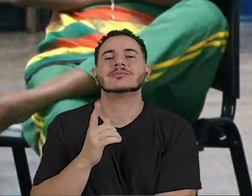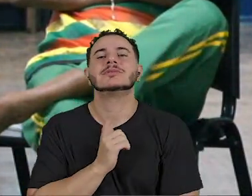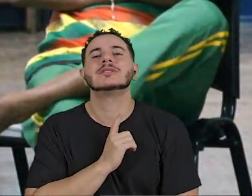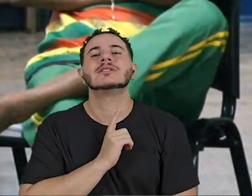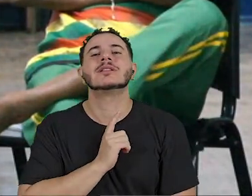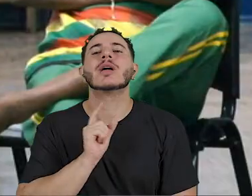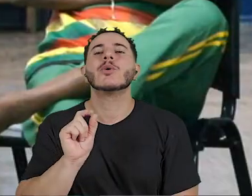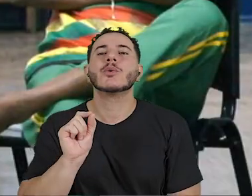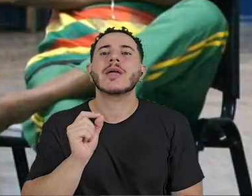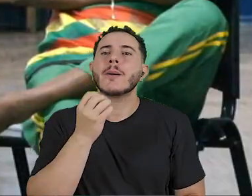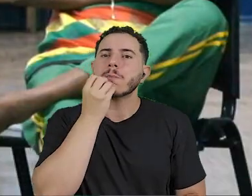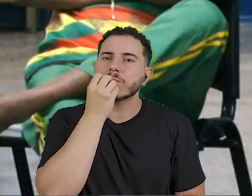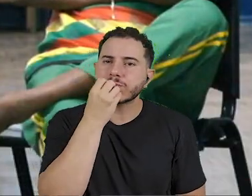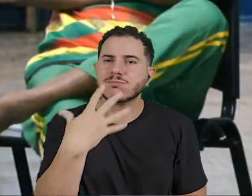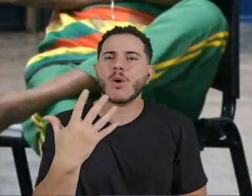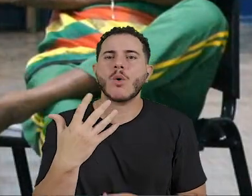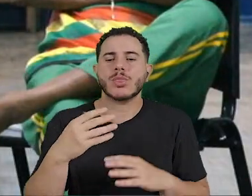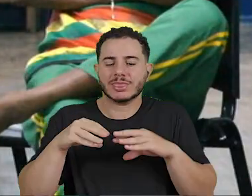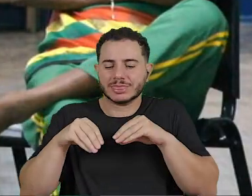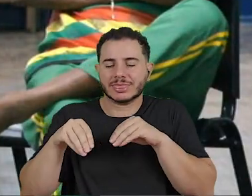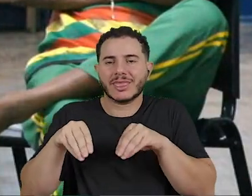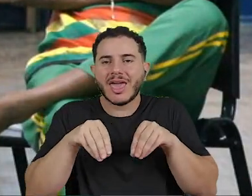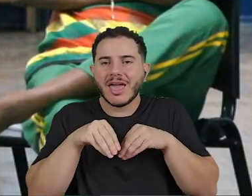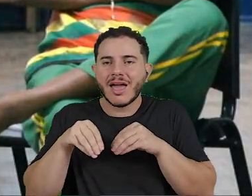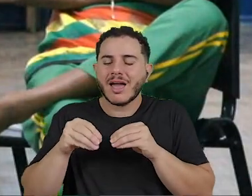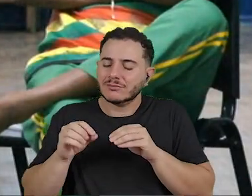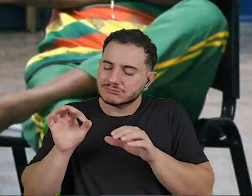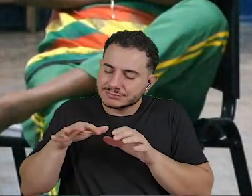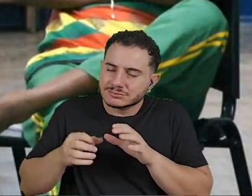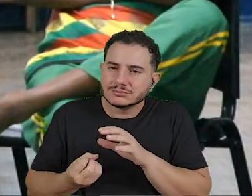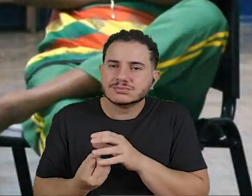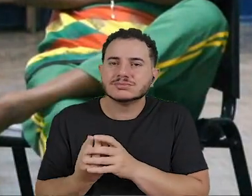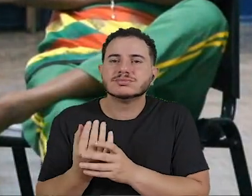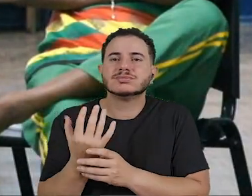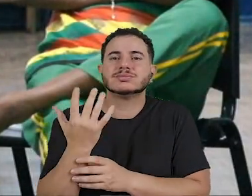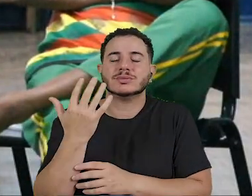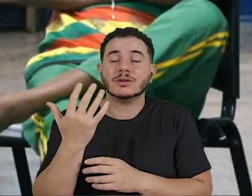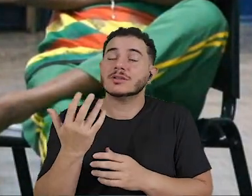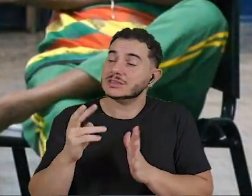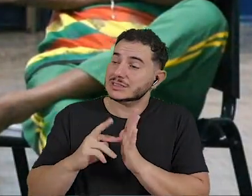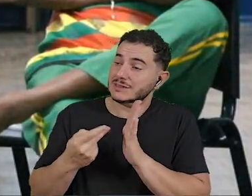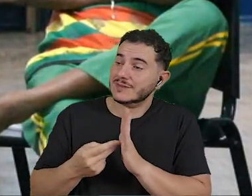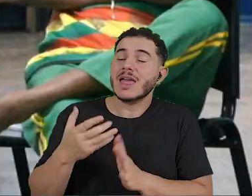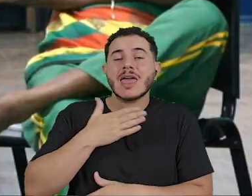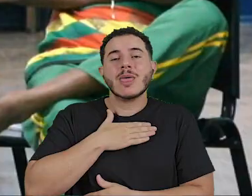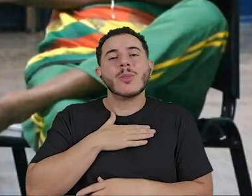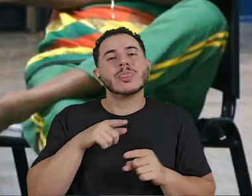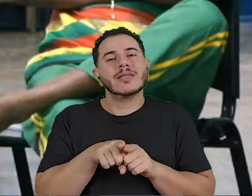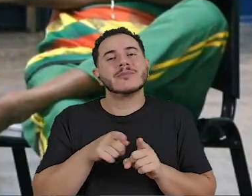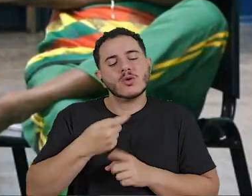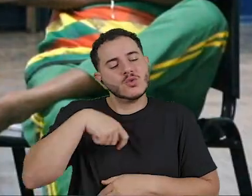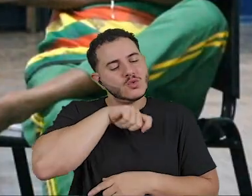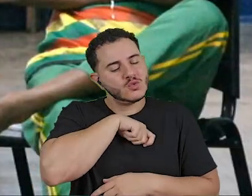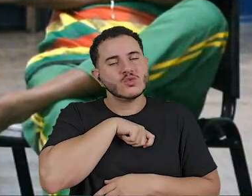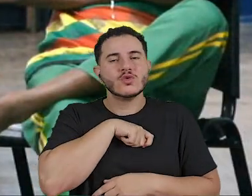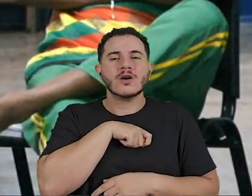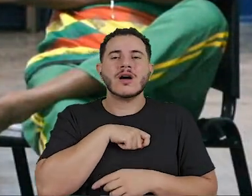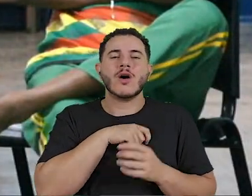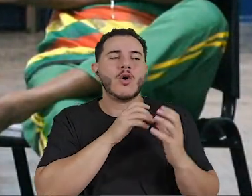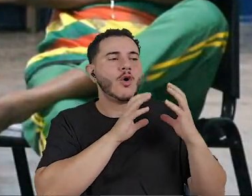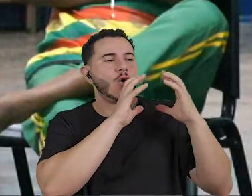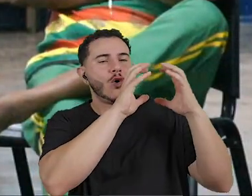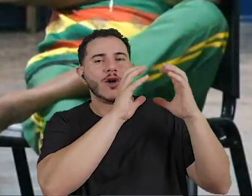terreno, né, de uma semente plantada. Então eu sou fruto um pouco disso, dessa semente que ele plantou ali embaixo daquele